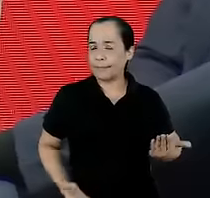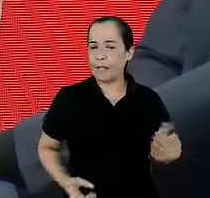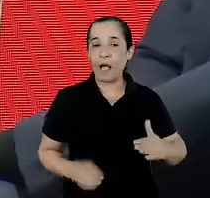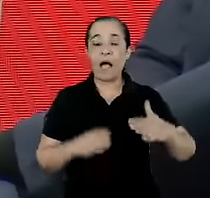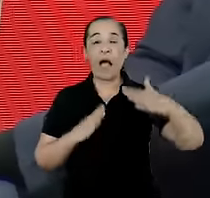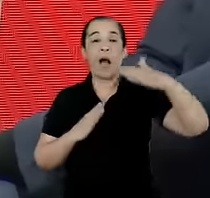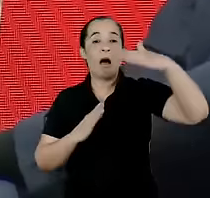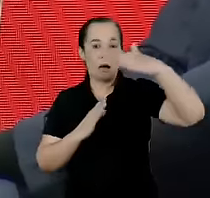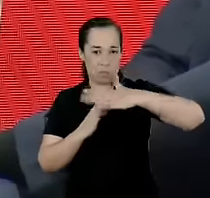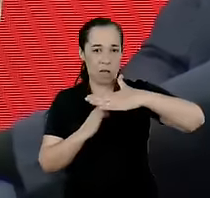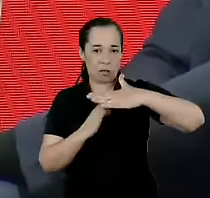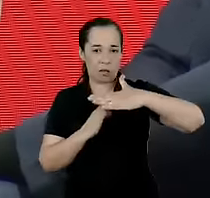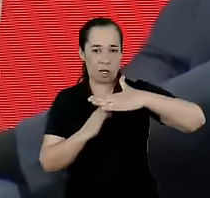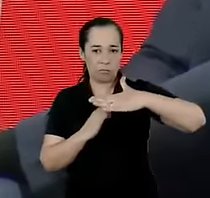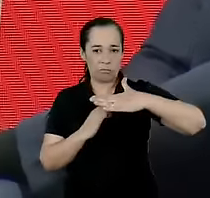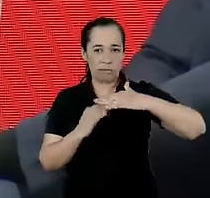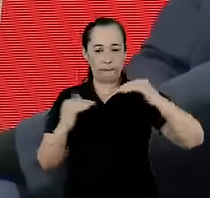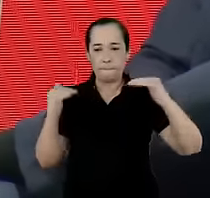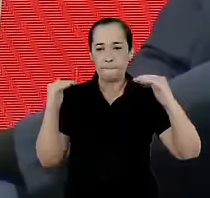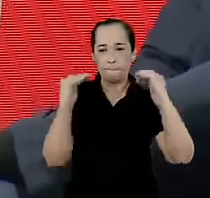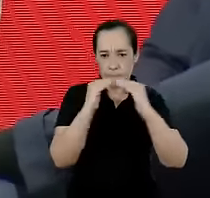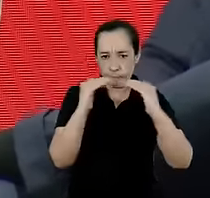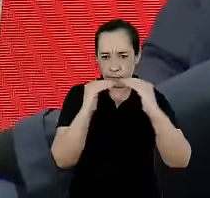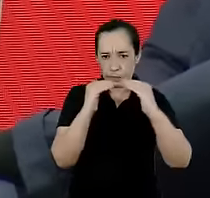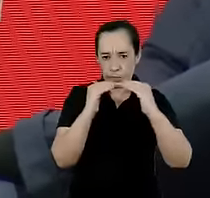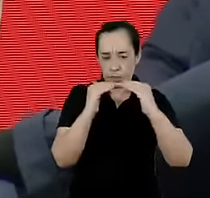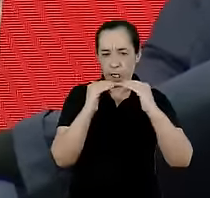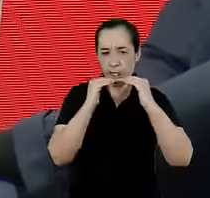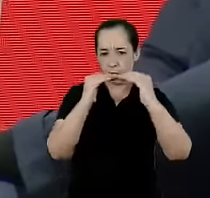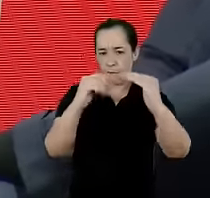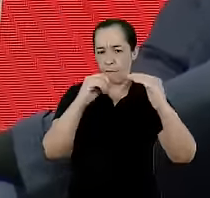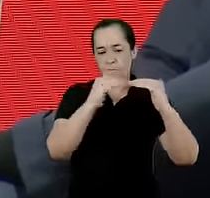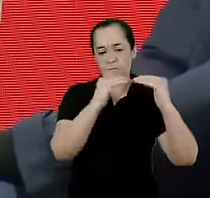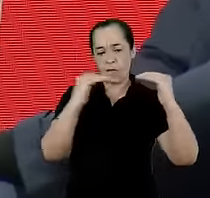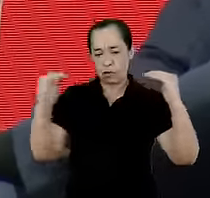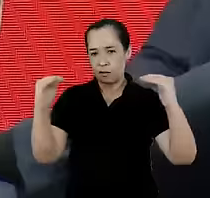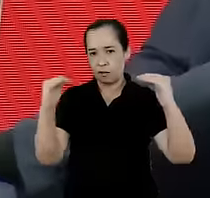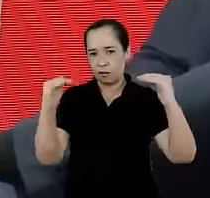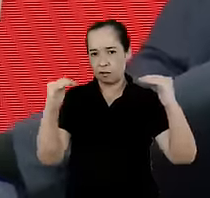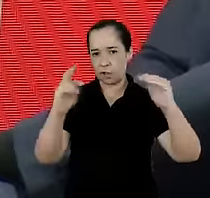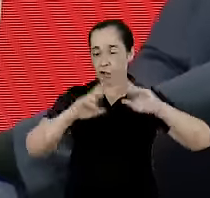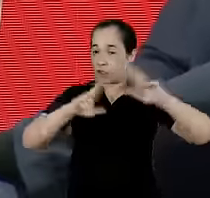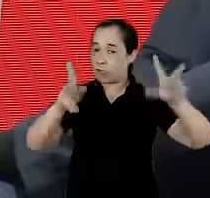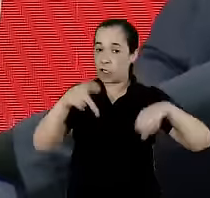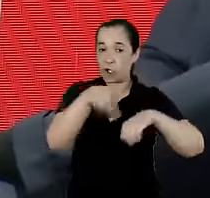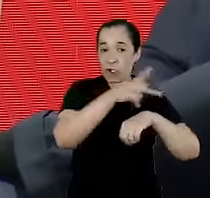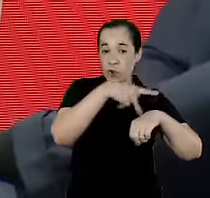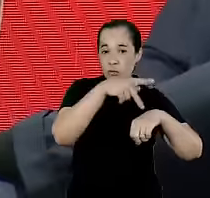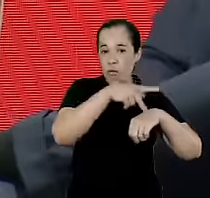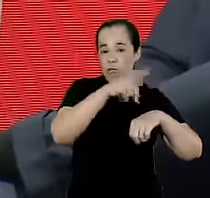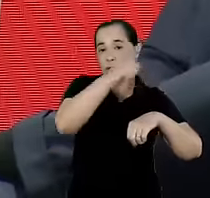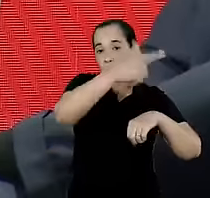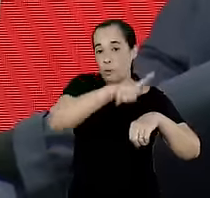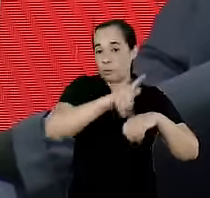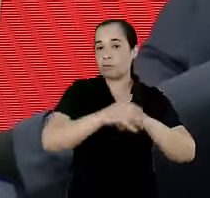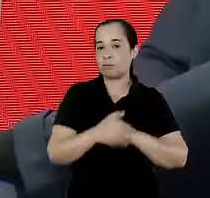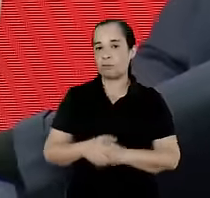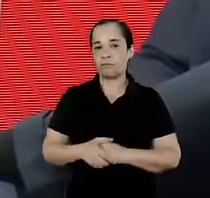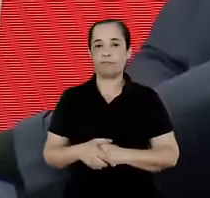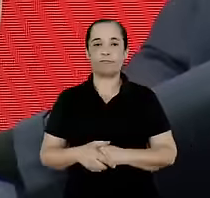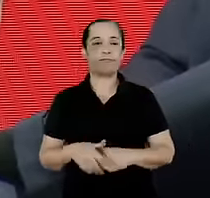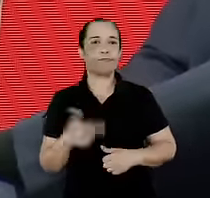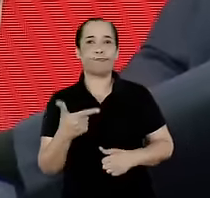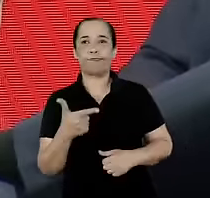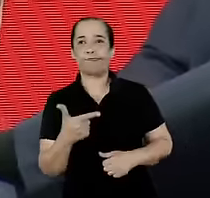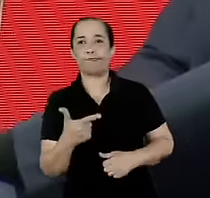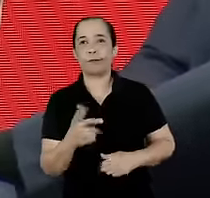é fixa E aí a gente tá a gente funciona de maneira diferente do que funciona nos países desenvolvidos onde não existe muito esse conceito de